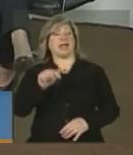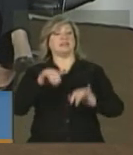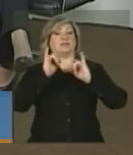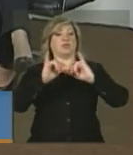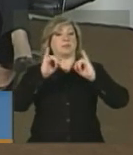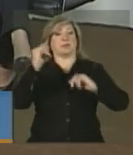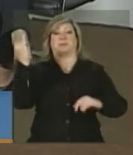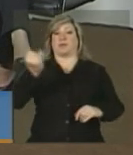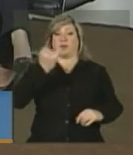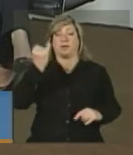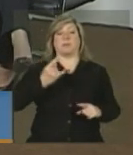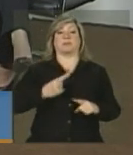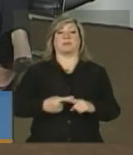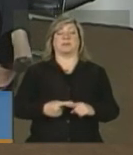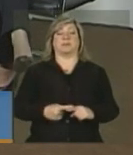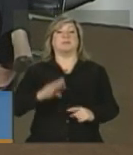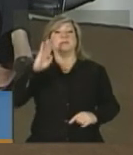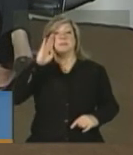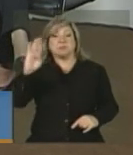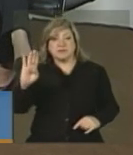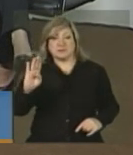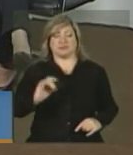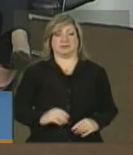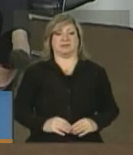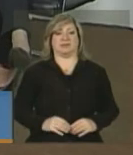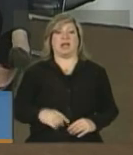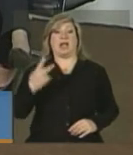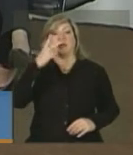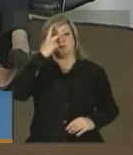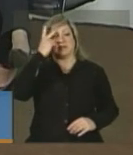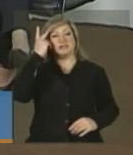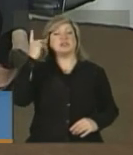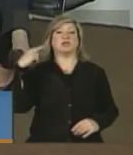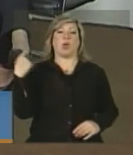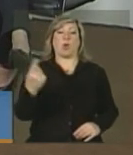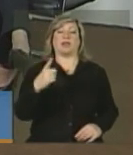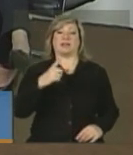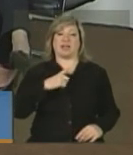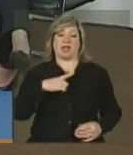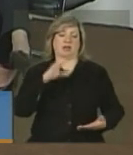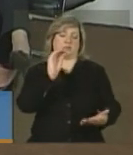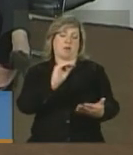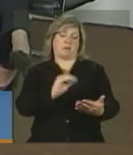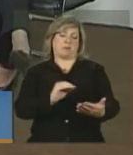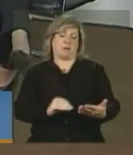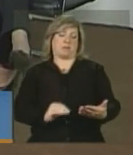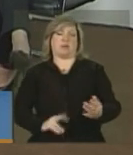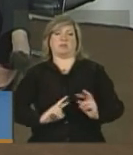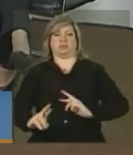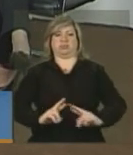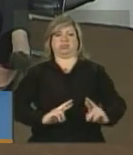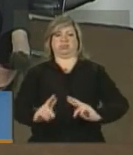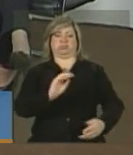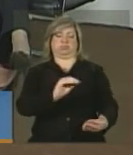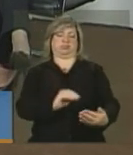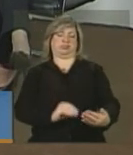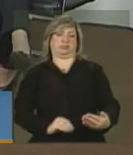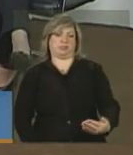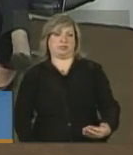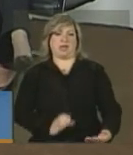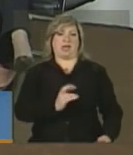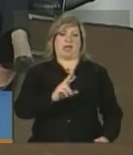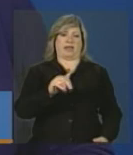é importante, principalmente para as pessoas que estão lá preenchendo os questionários de